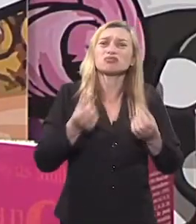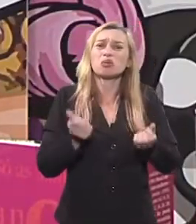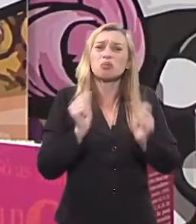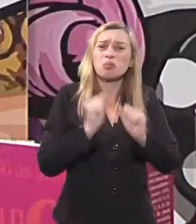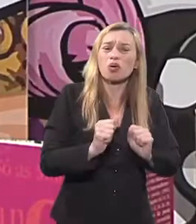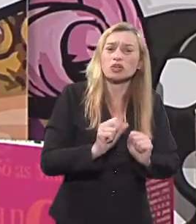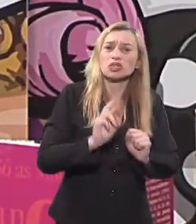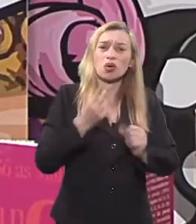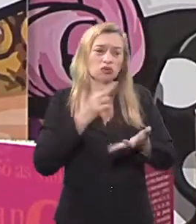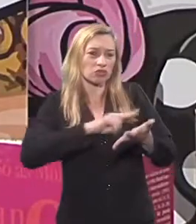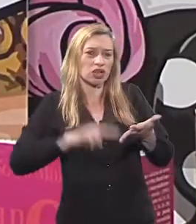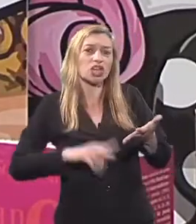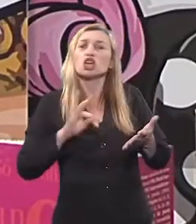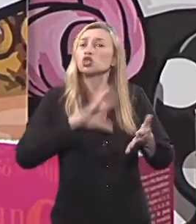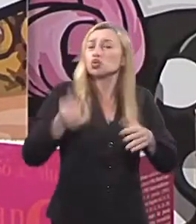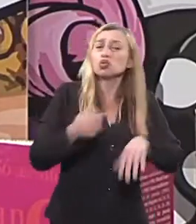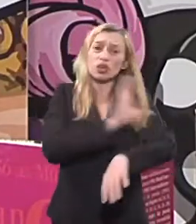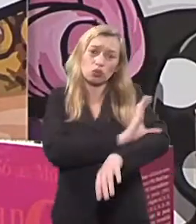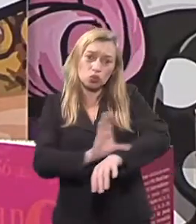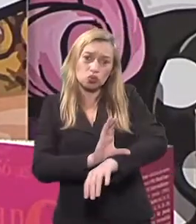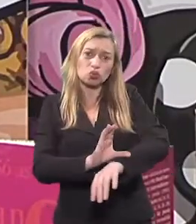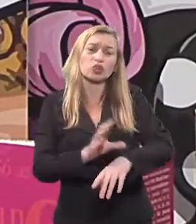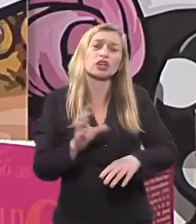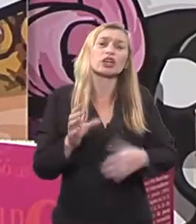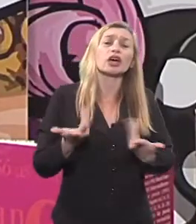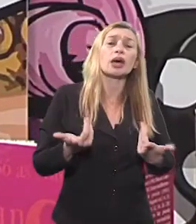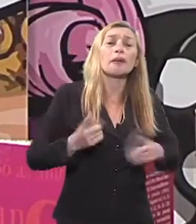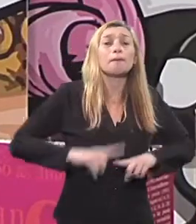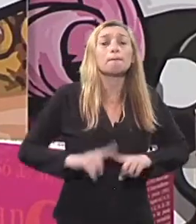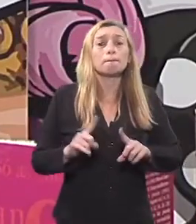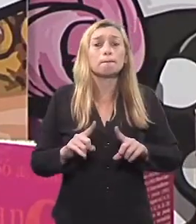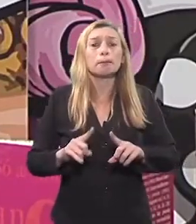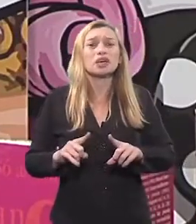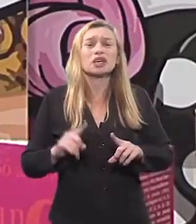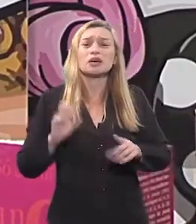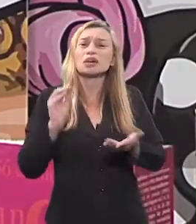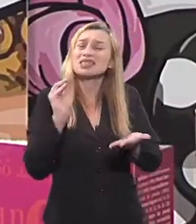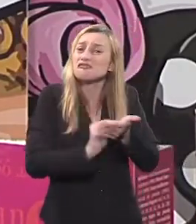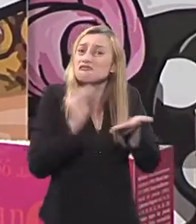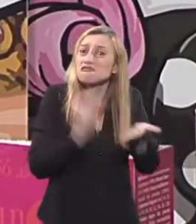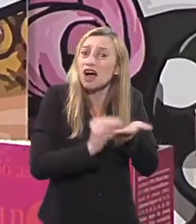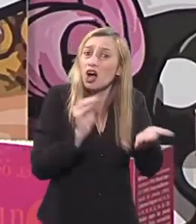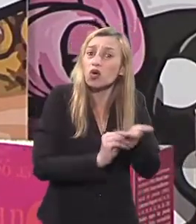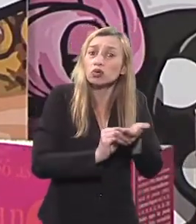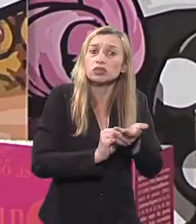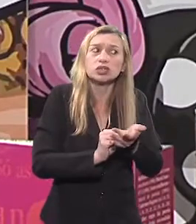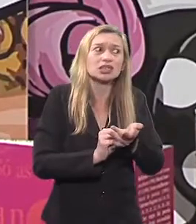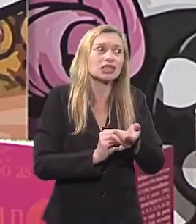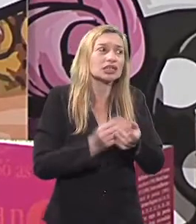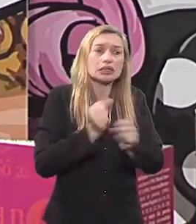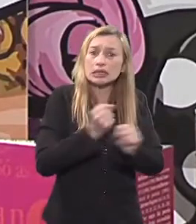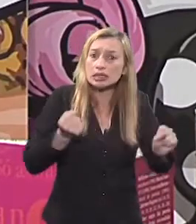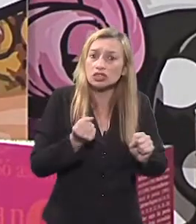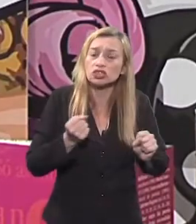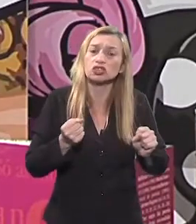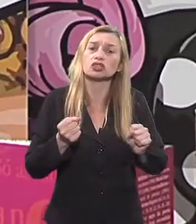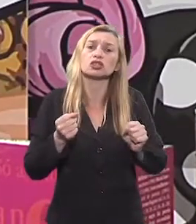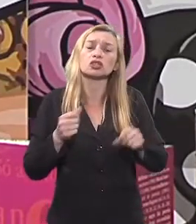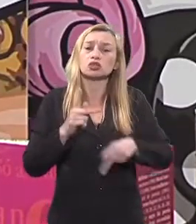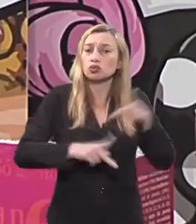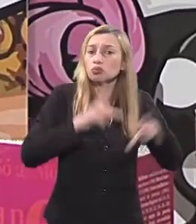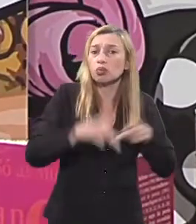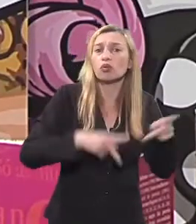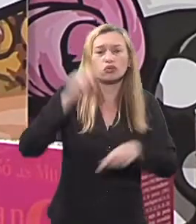todo tipo de literatura. Claro, tudo é cultura, tudo é riqueza, tudo é... Só que essa ausência tão gritante da